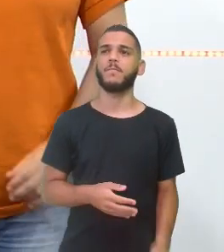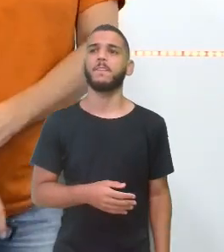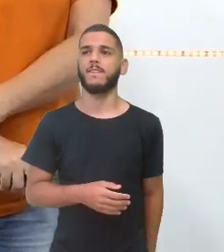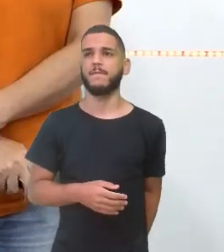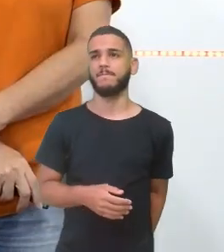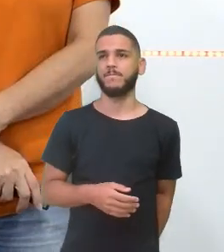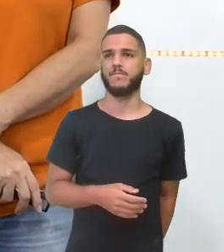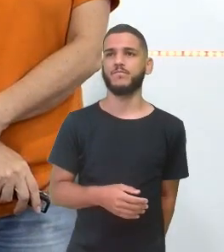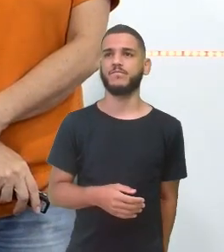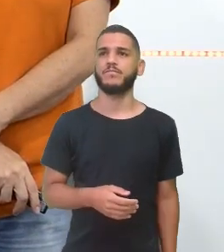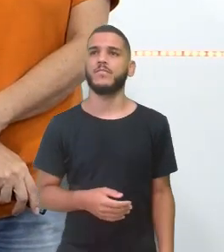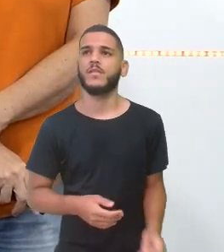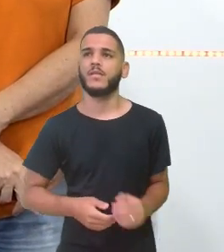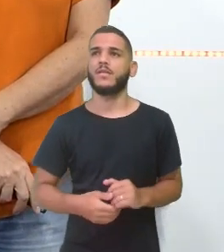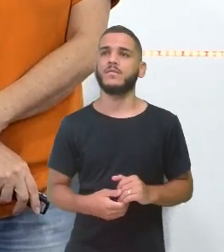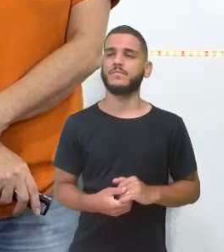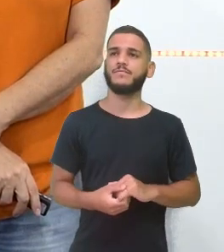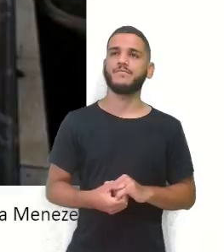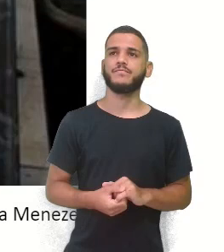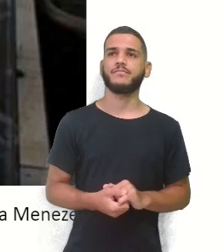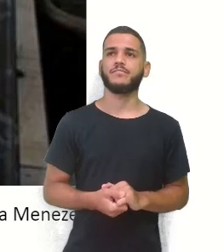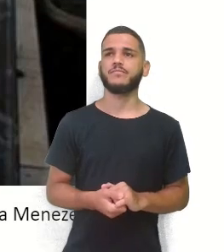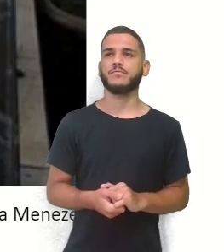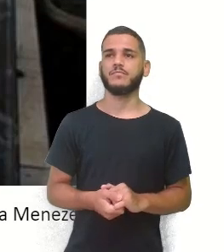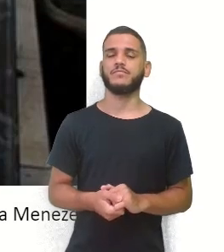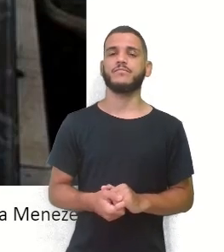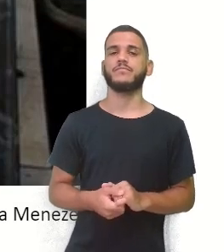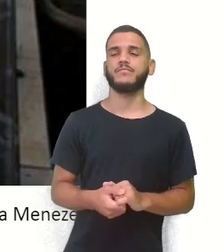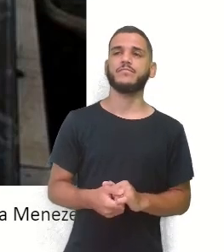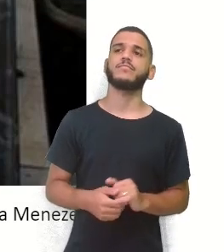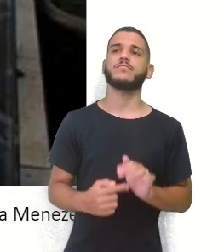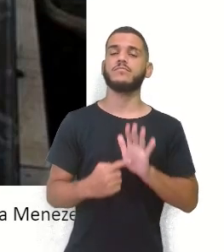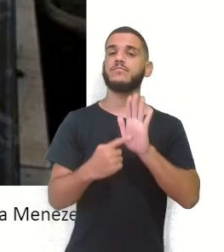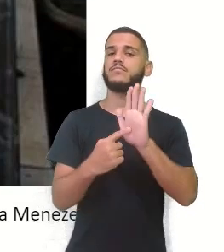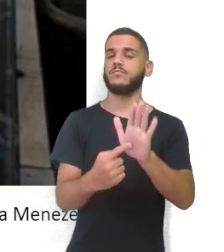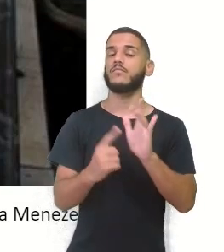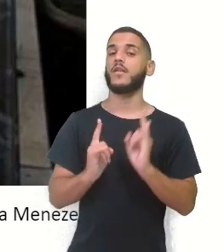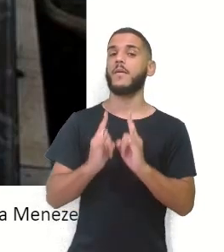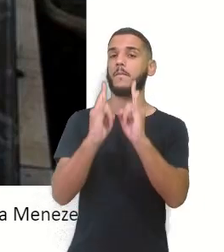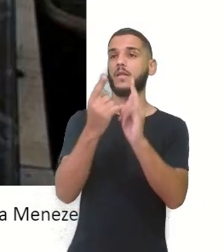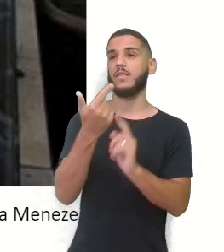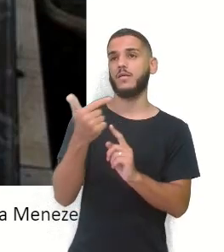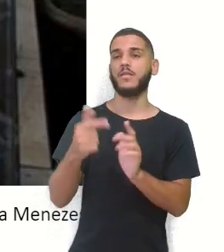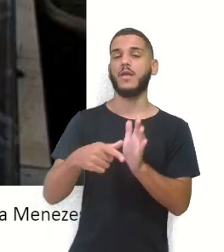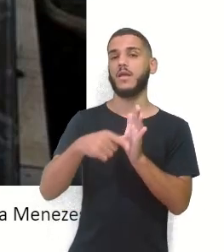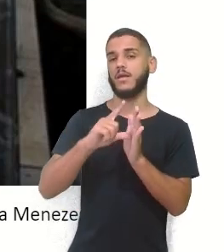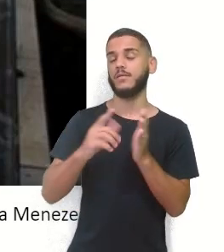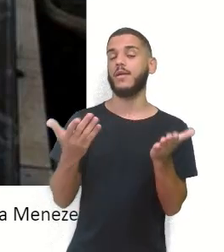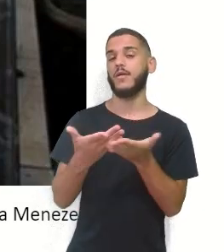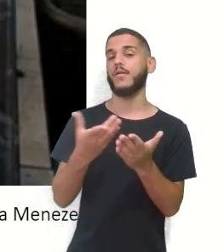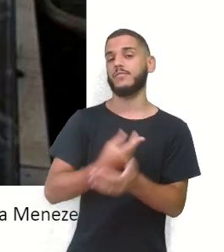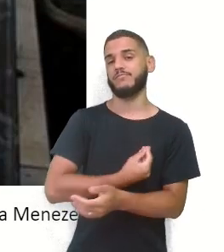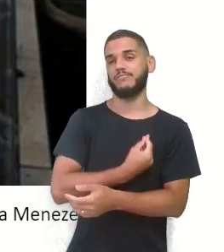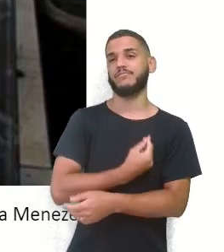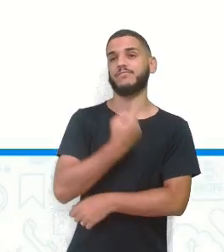gente está fazendo uma viagem no tempo aqui, ó. Olha ali a demonstração. O prédio que não existia antes, né? Agora está ali,